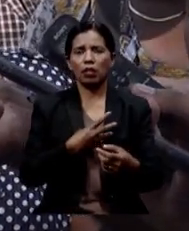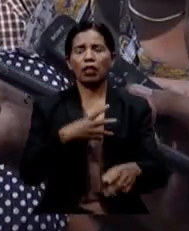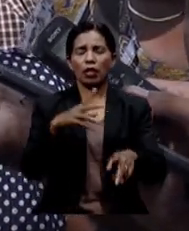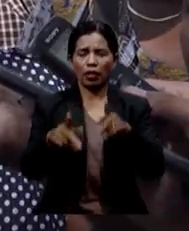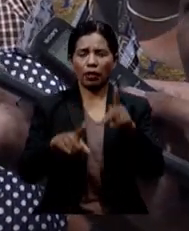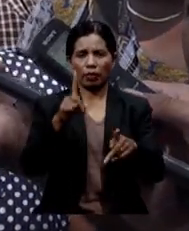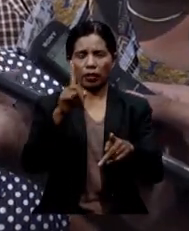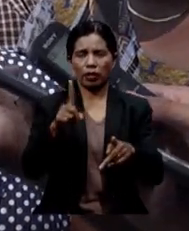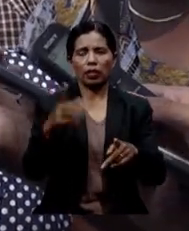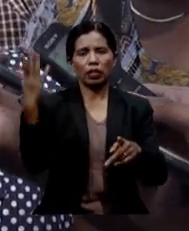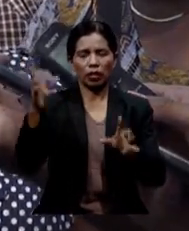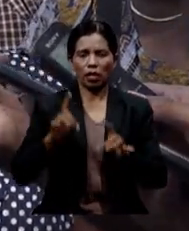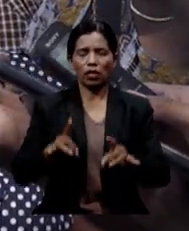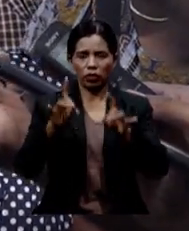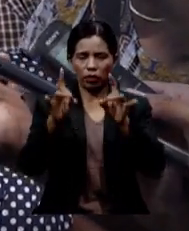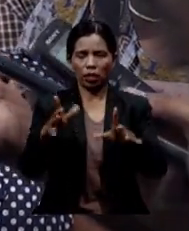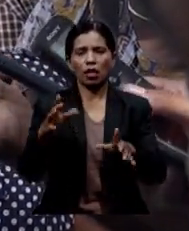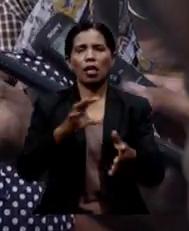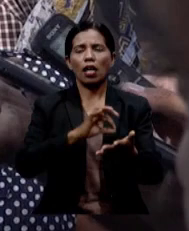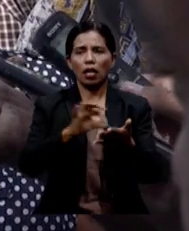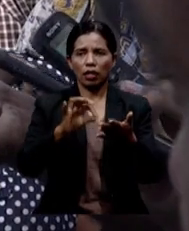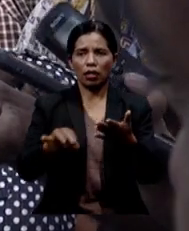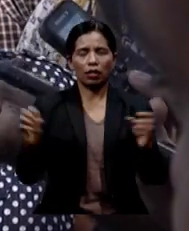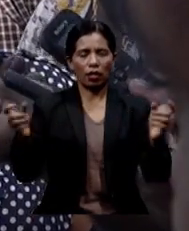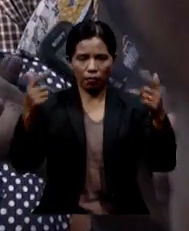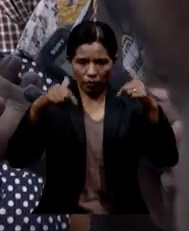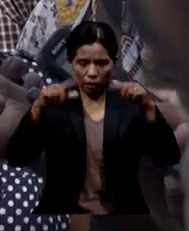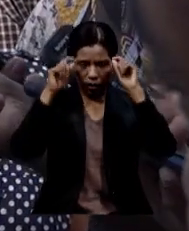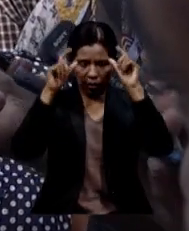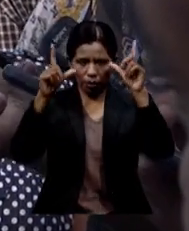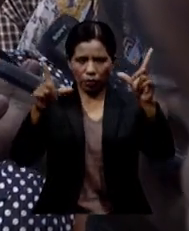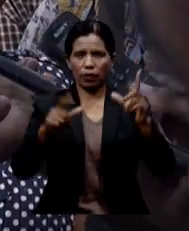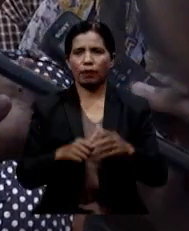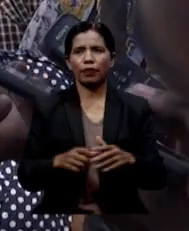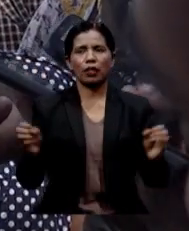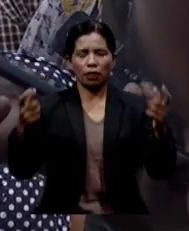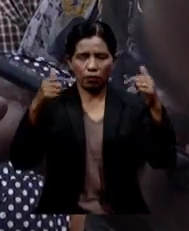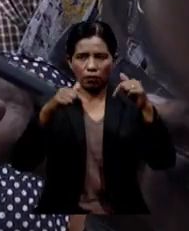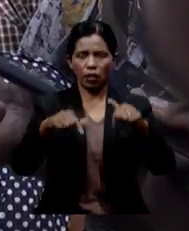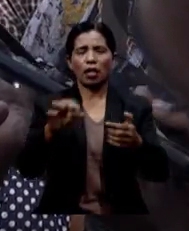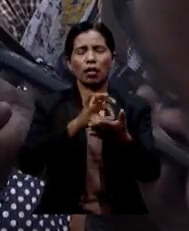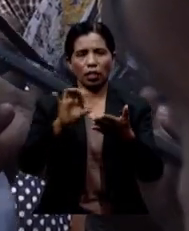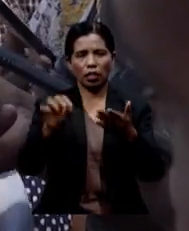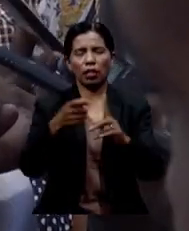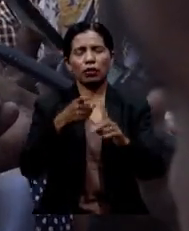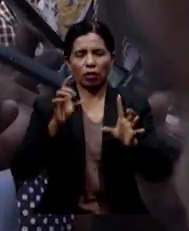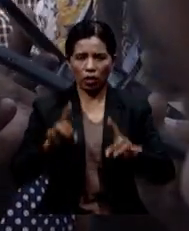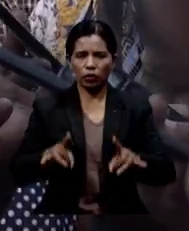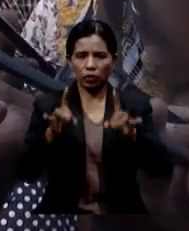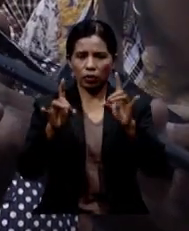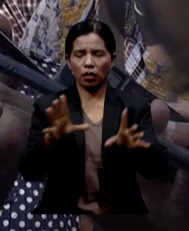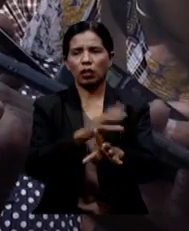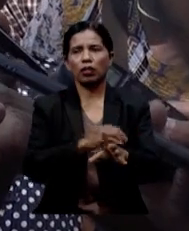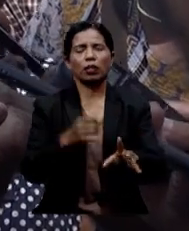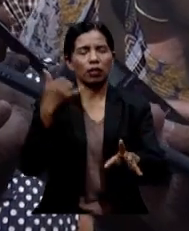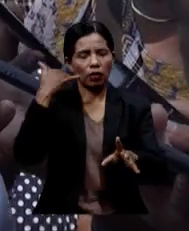da Austrália, Hakere, nem sequer Maia Timor. Se Maia né, La Maia né, Hakere deitou-se a Austrália, contacto